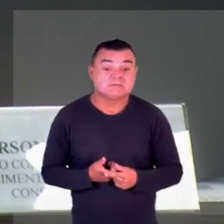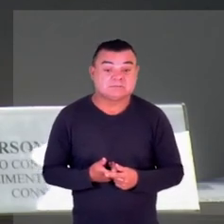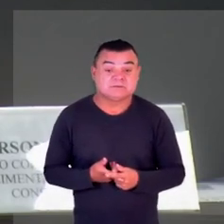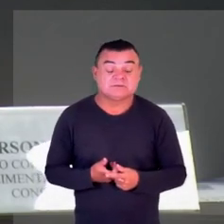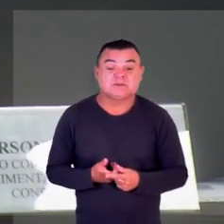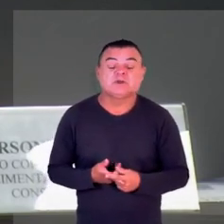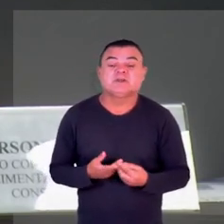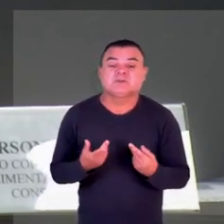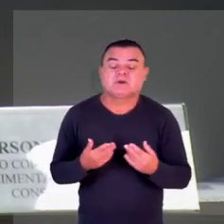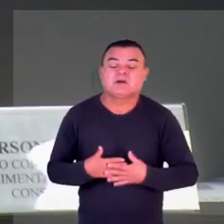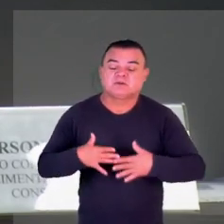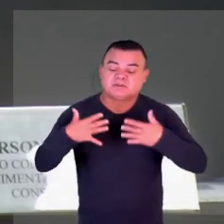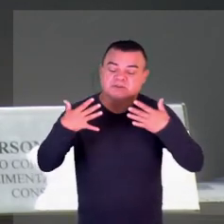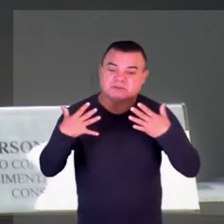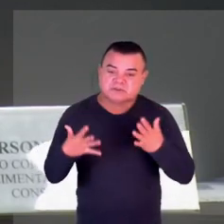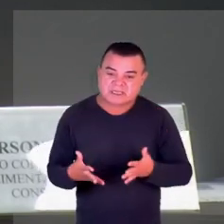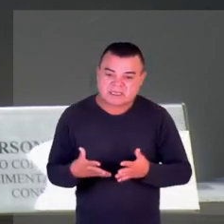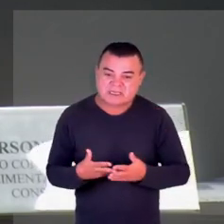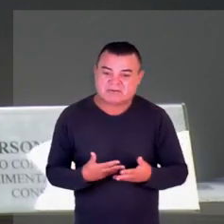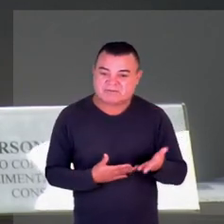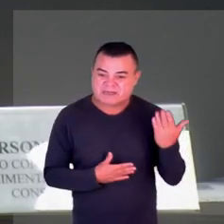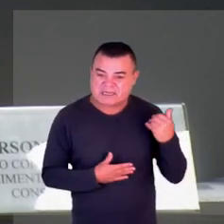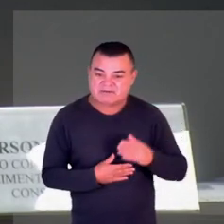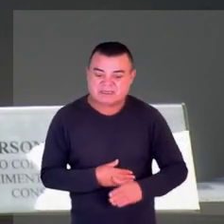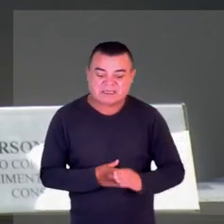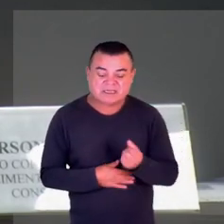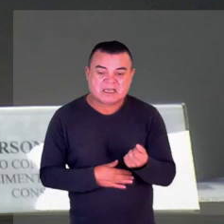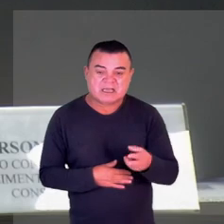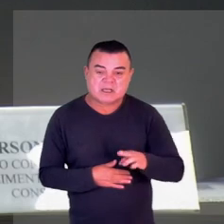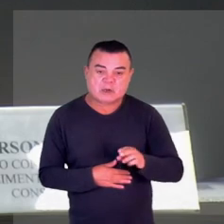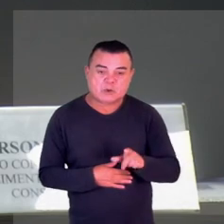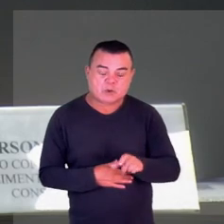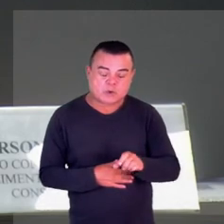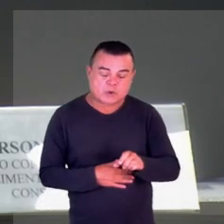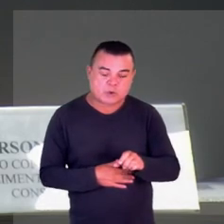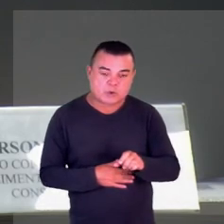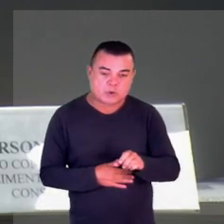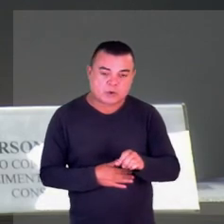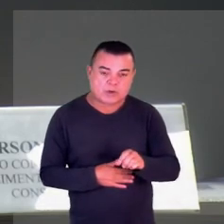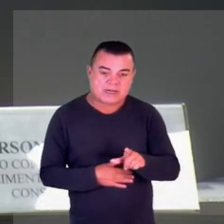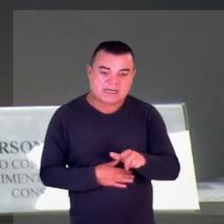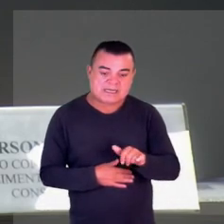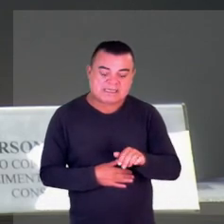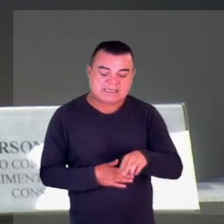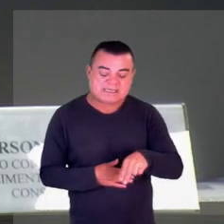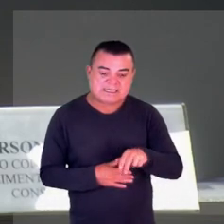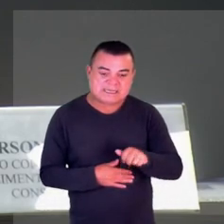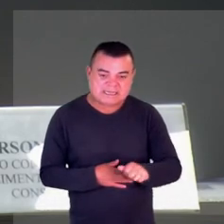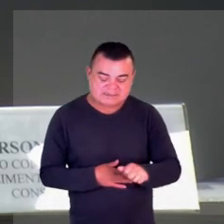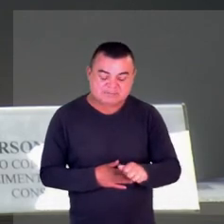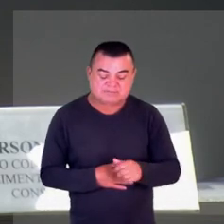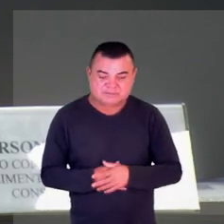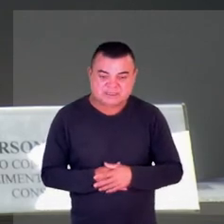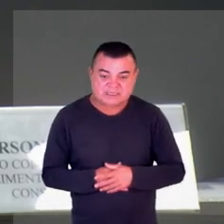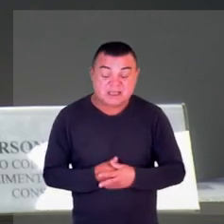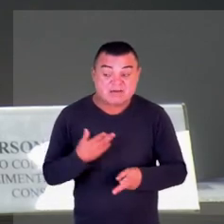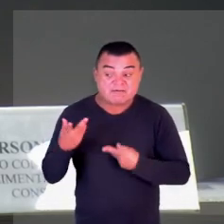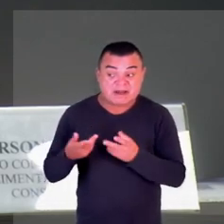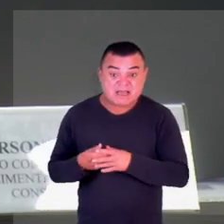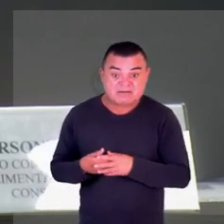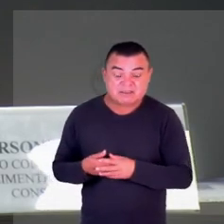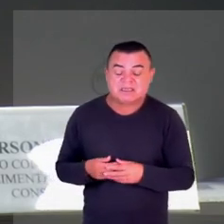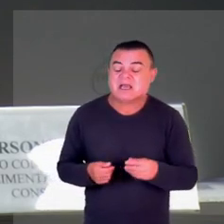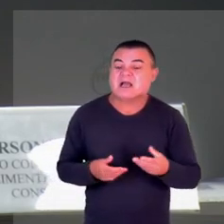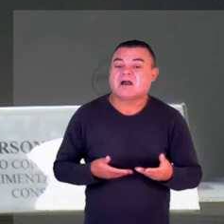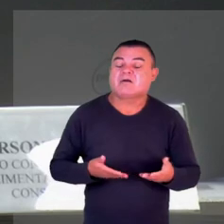né e Carolina de Jesus né o José de Castro Carolina José de Ca eu tenho até